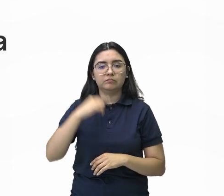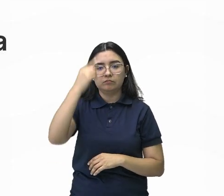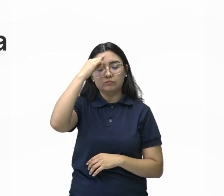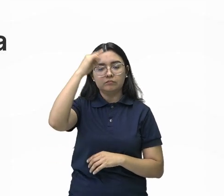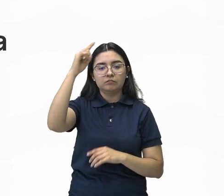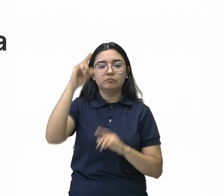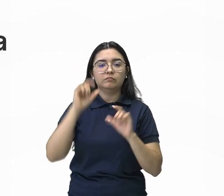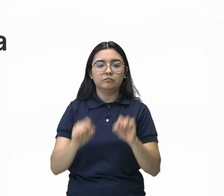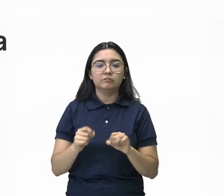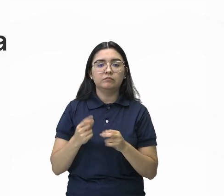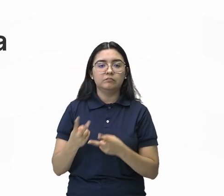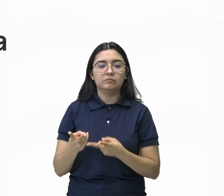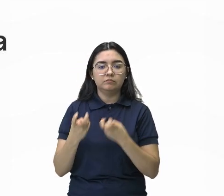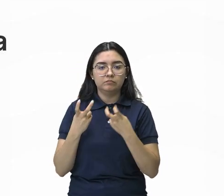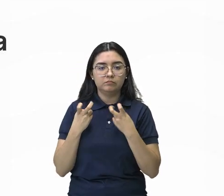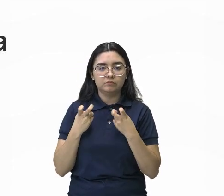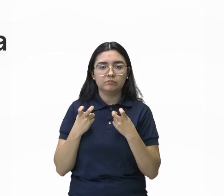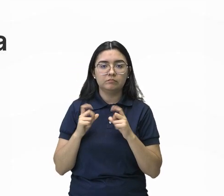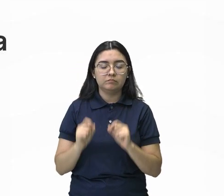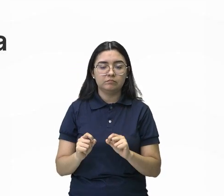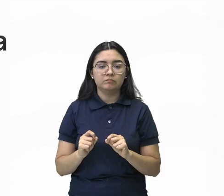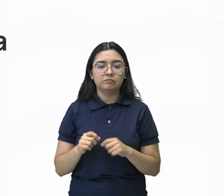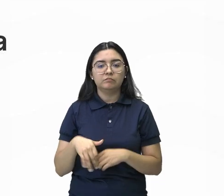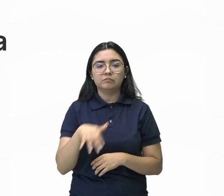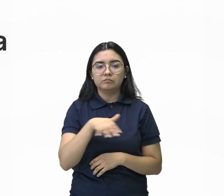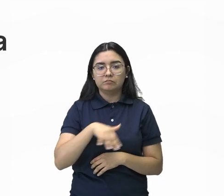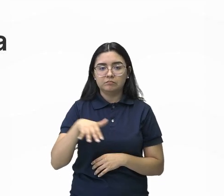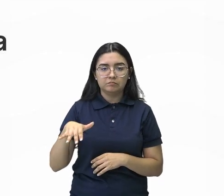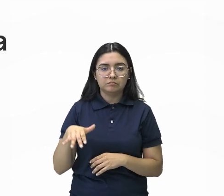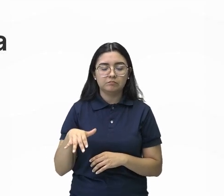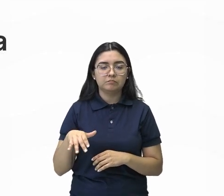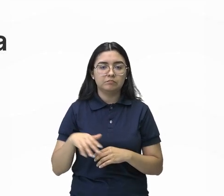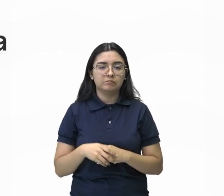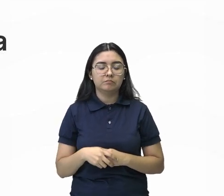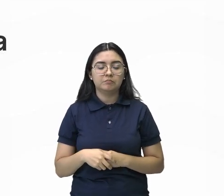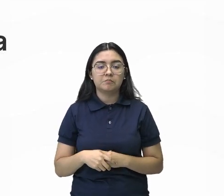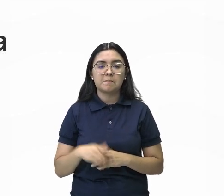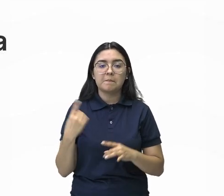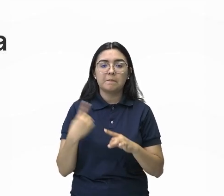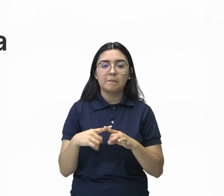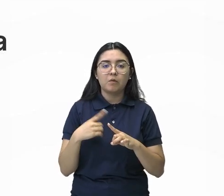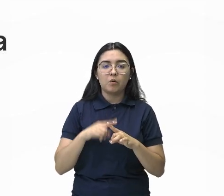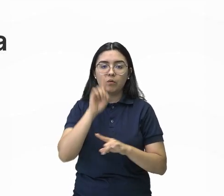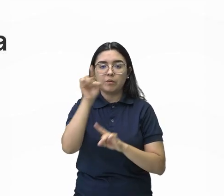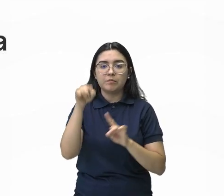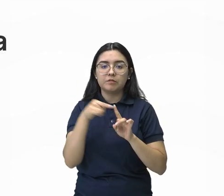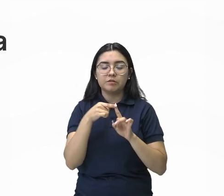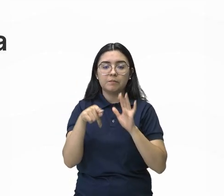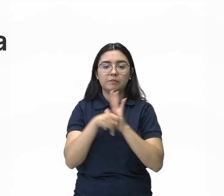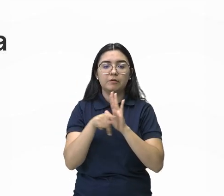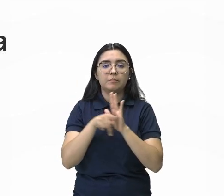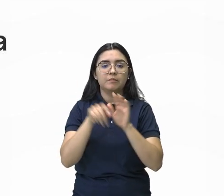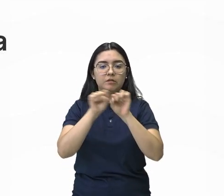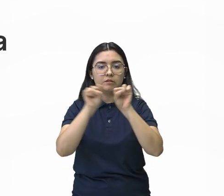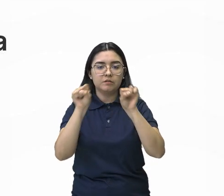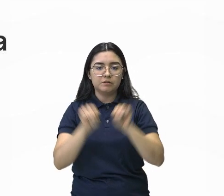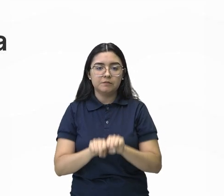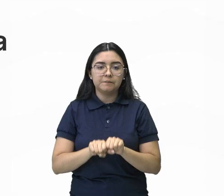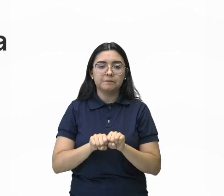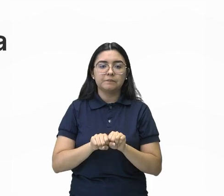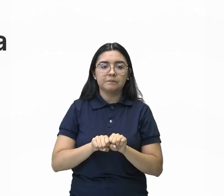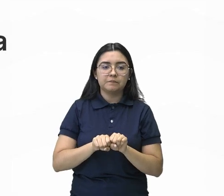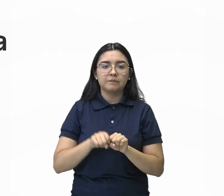de extrair, seja lá de qual forma for, porque o objetivo do sistema é